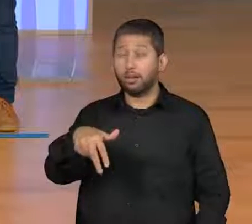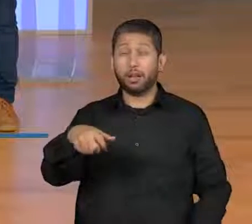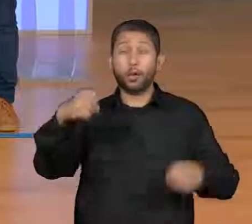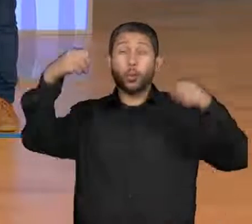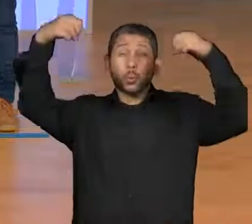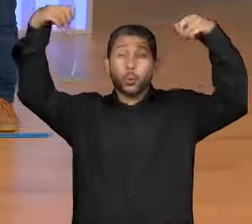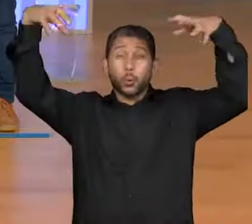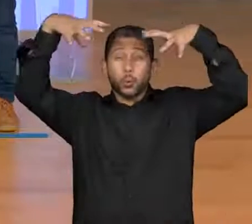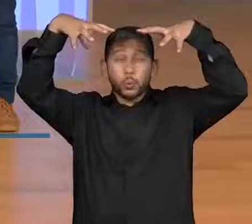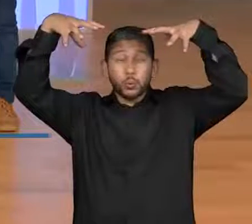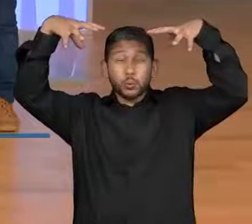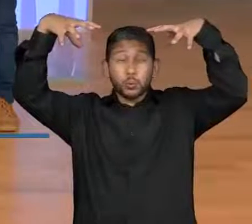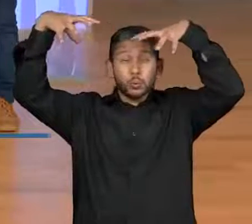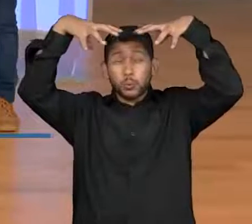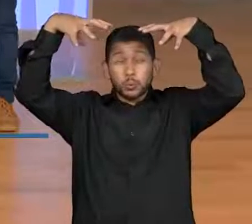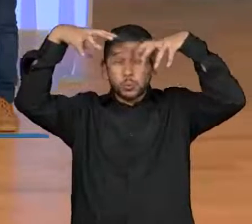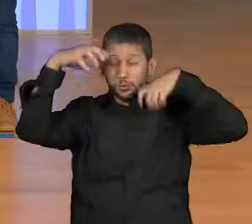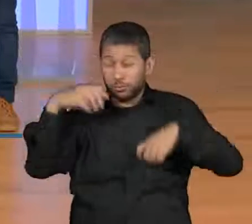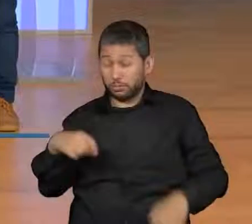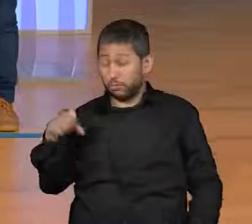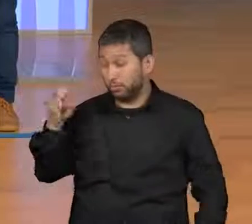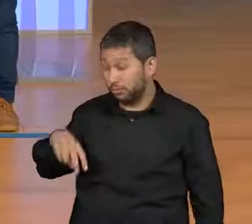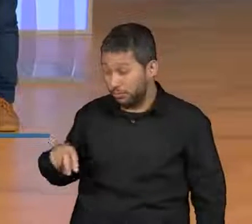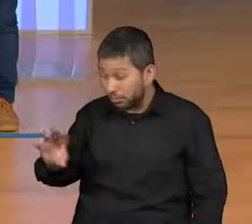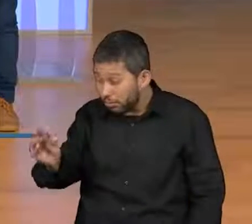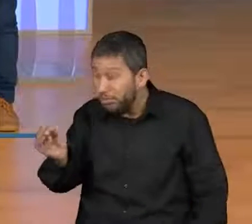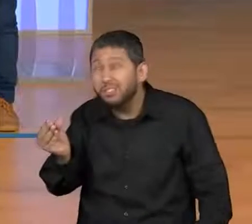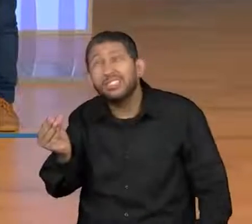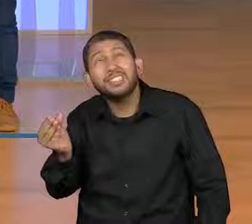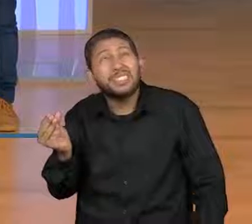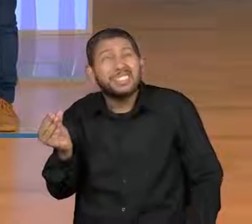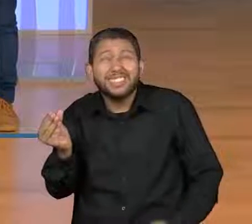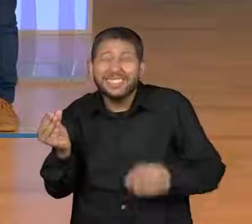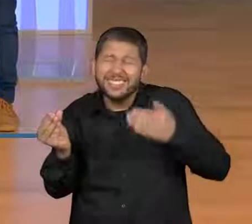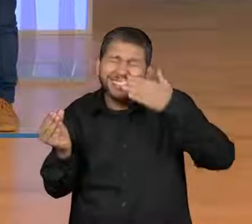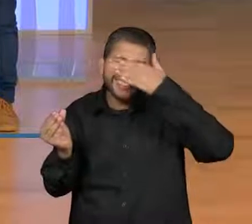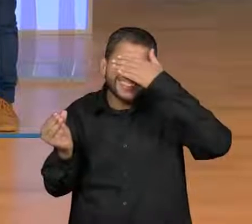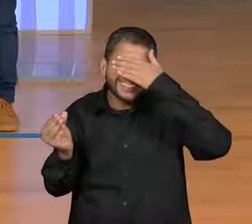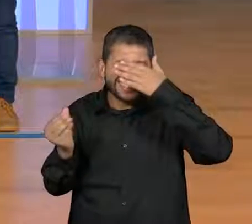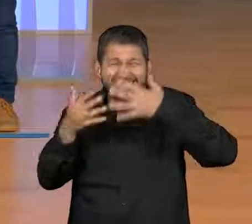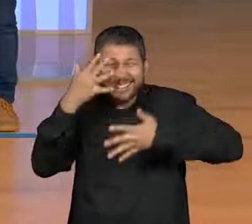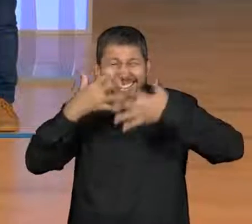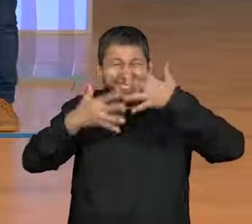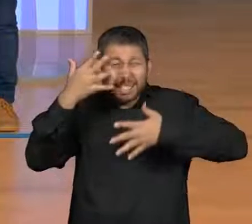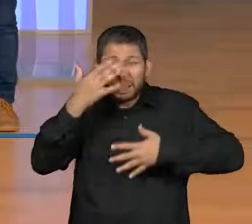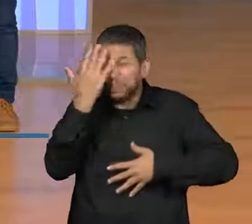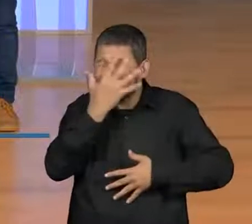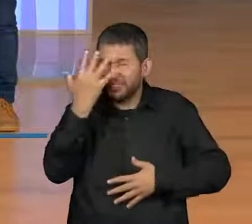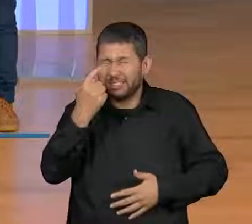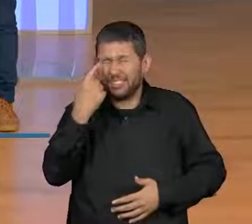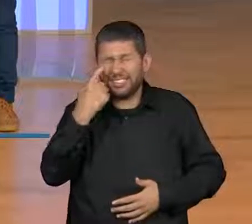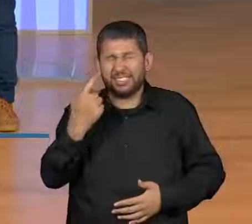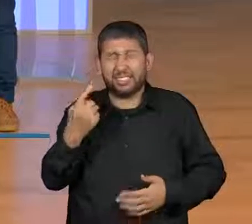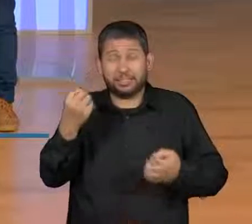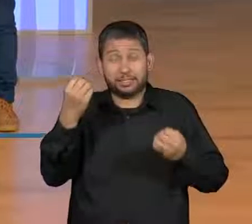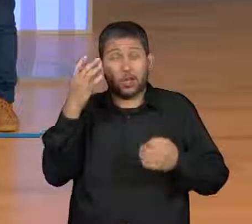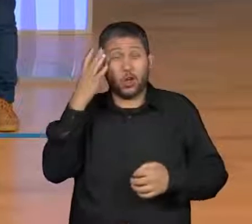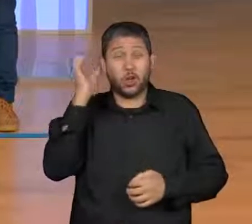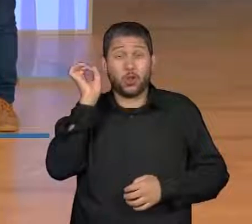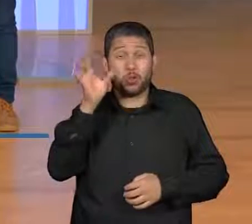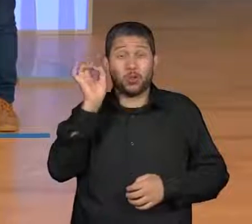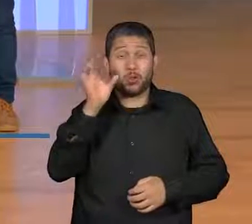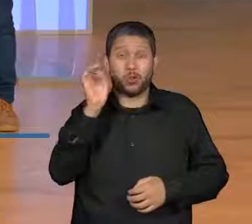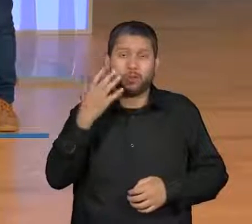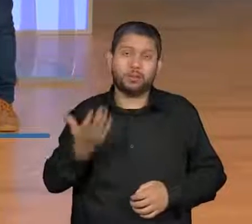rosto, porque a luminosidade é tão forte que incomoda os meus olhos. Então, eu,